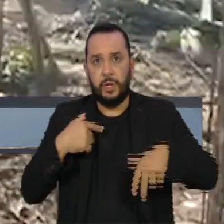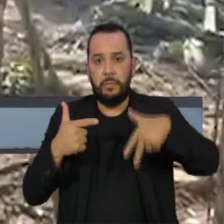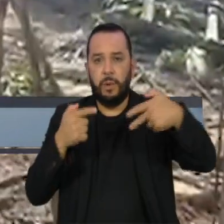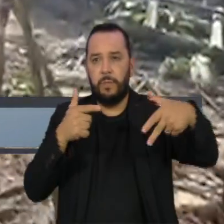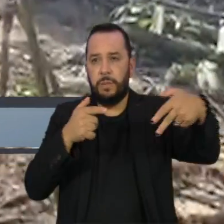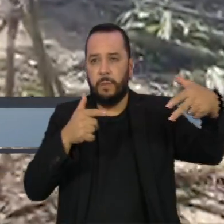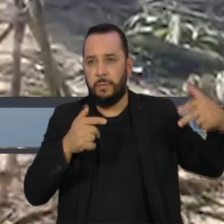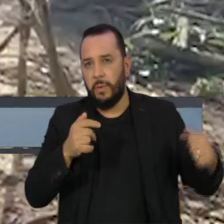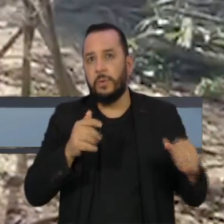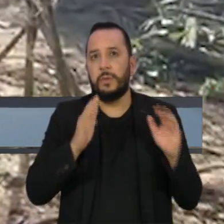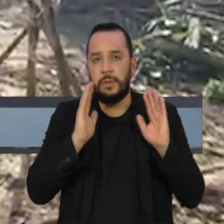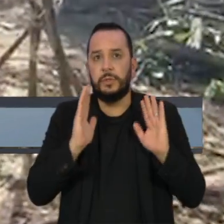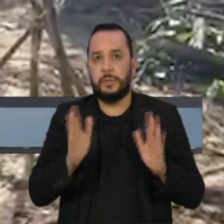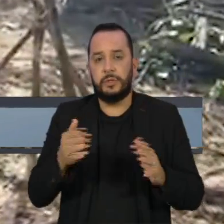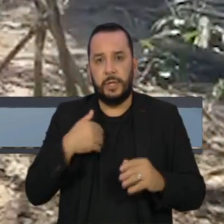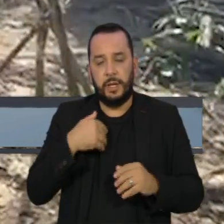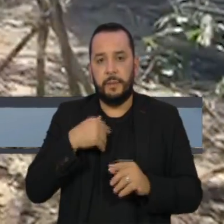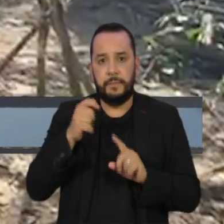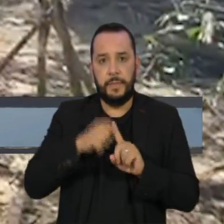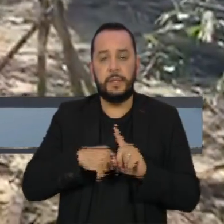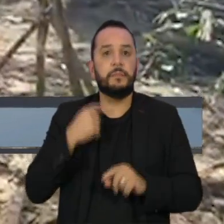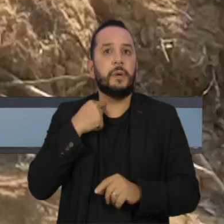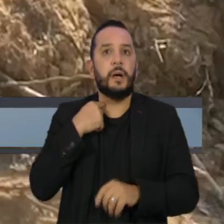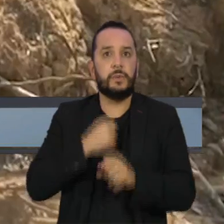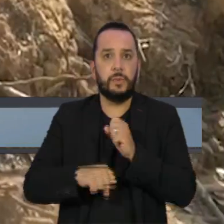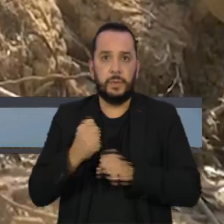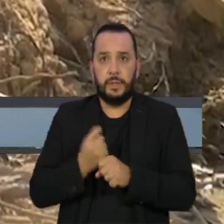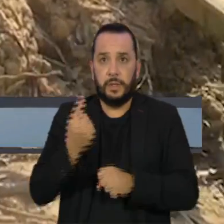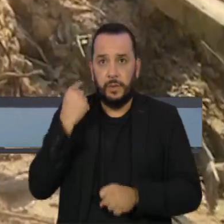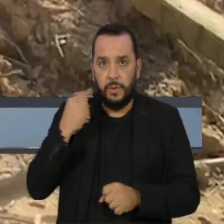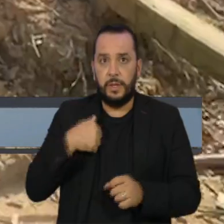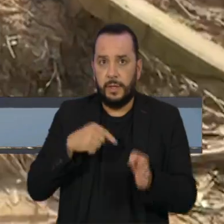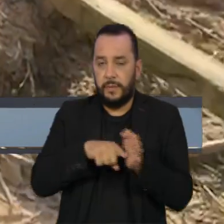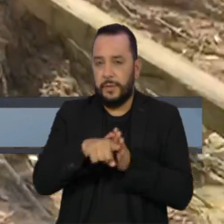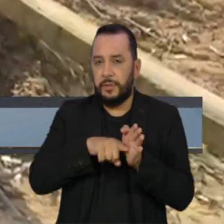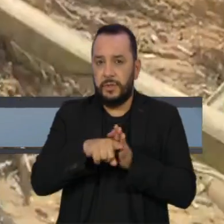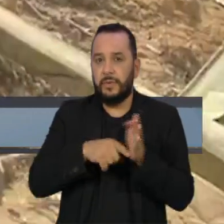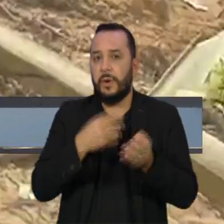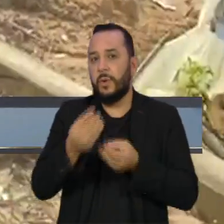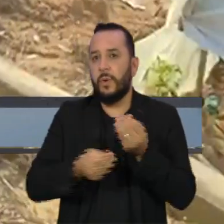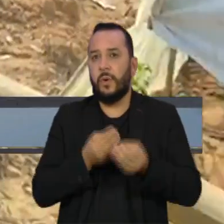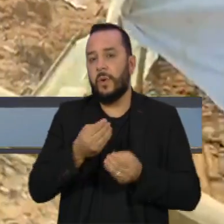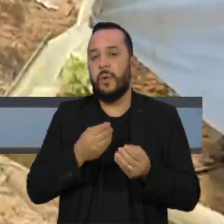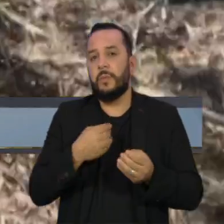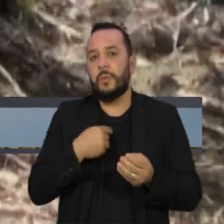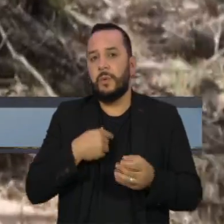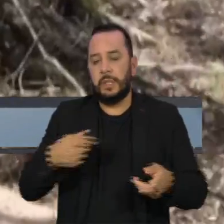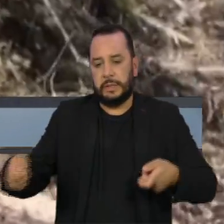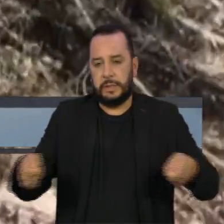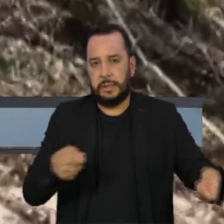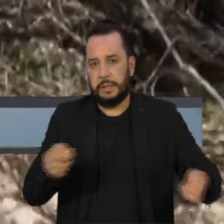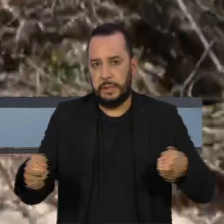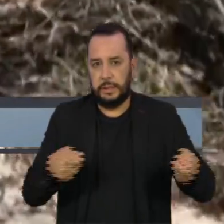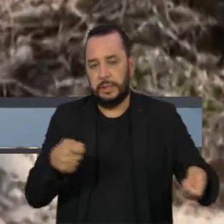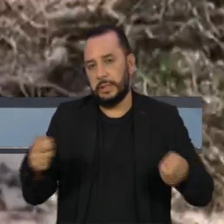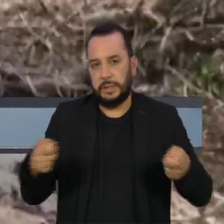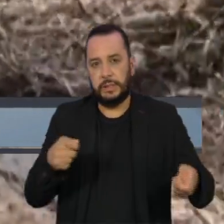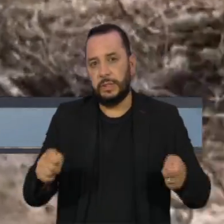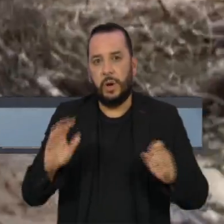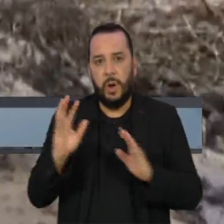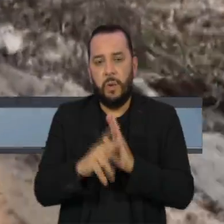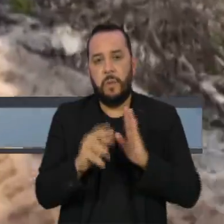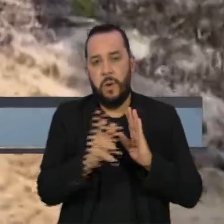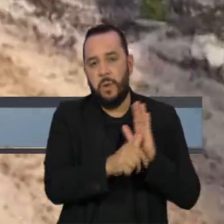mundurukania realizada no final do mês de maio deste ano que investiga práticas clandestinas de Garimpo em terras indígenas